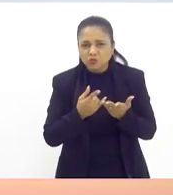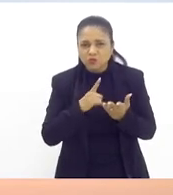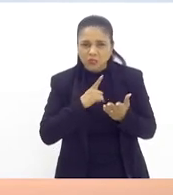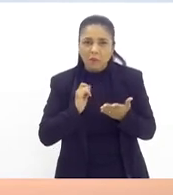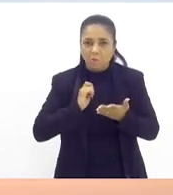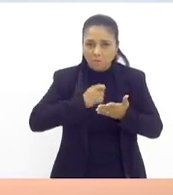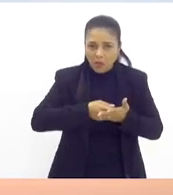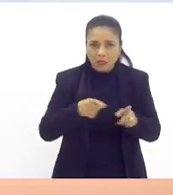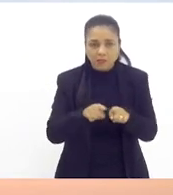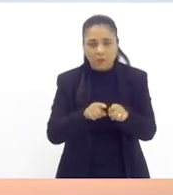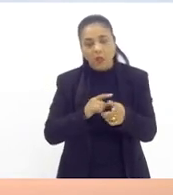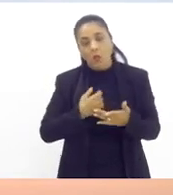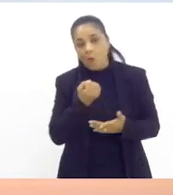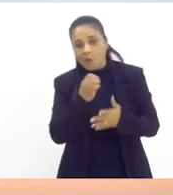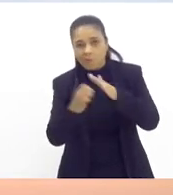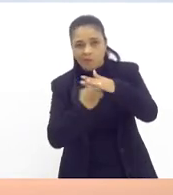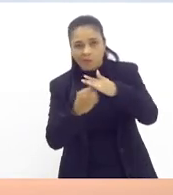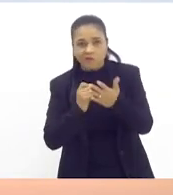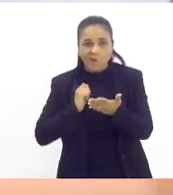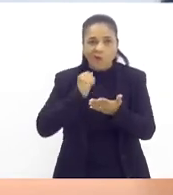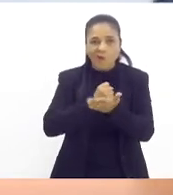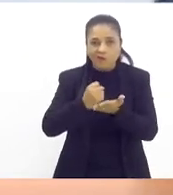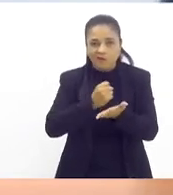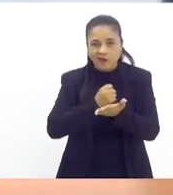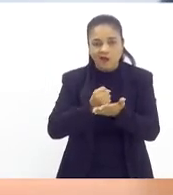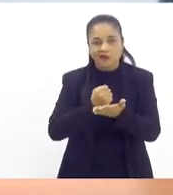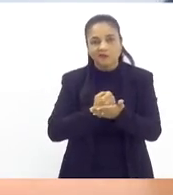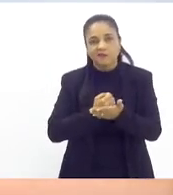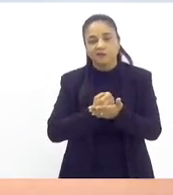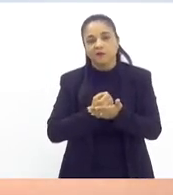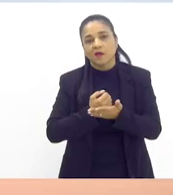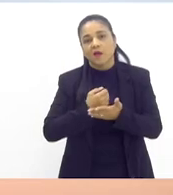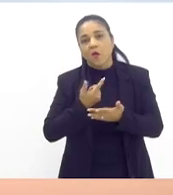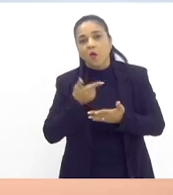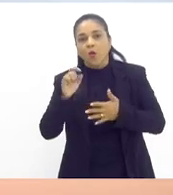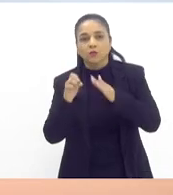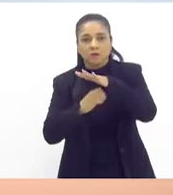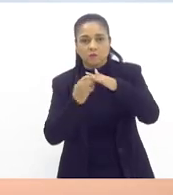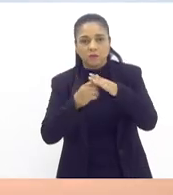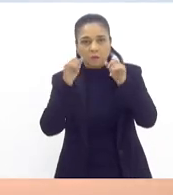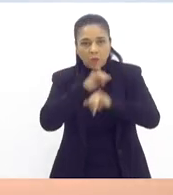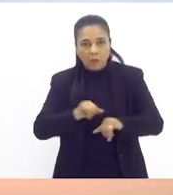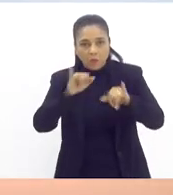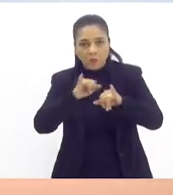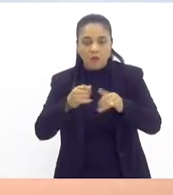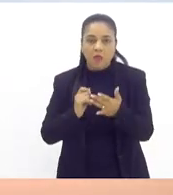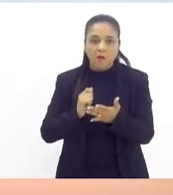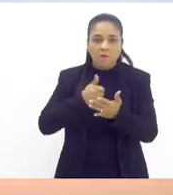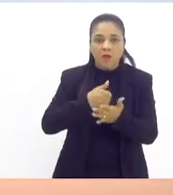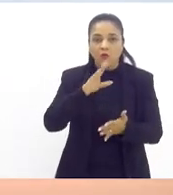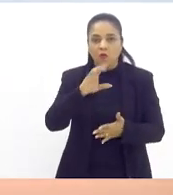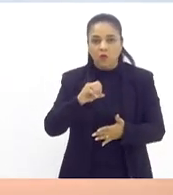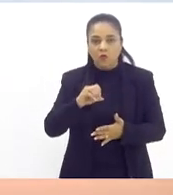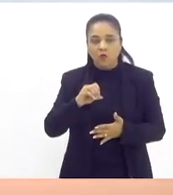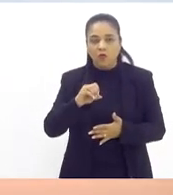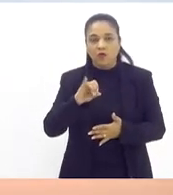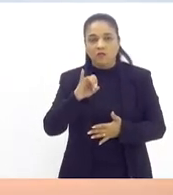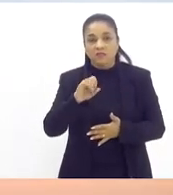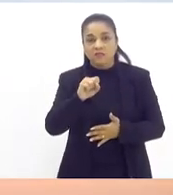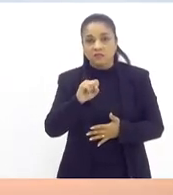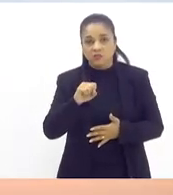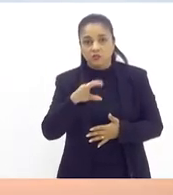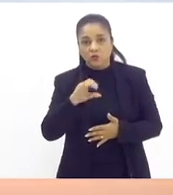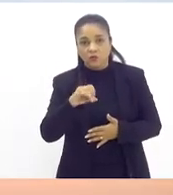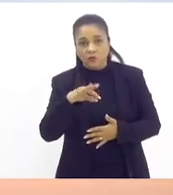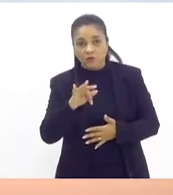uma empresa que contrata uma empresa de publicidade que paga PIS/COFINS, não dá crédito PIS/COFINS por conta das restrições